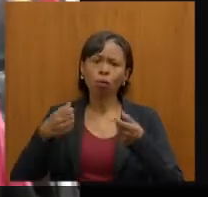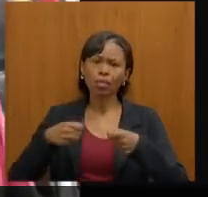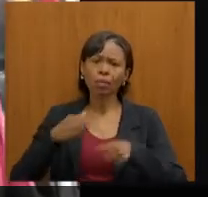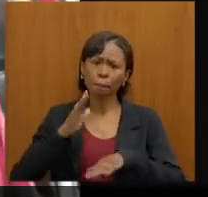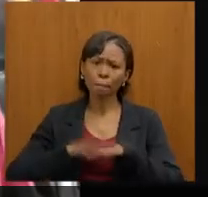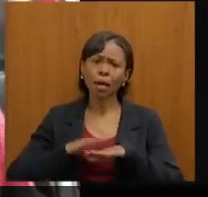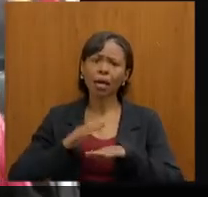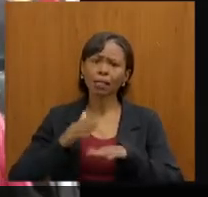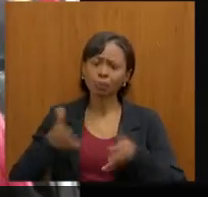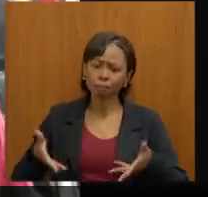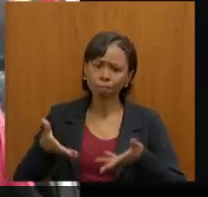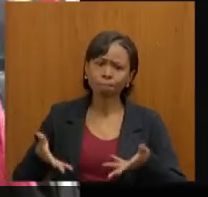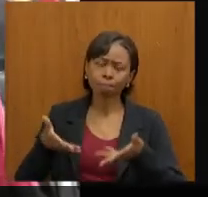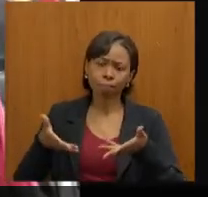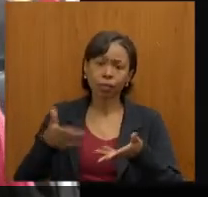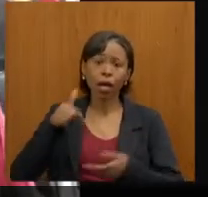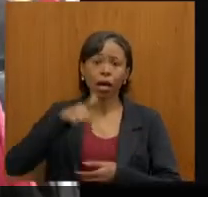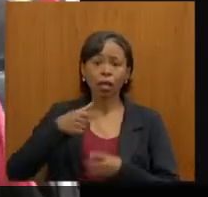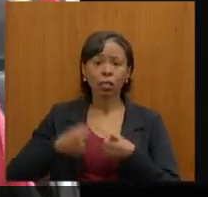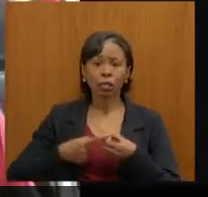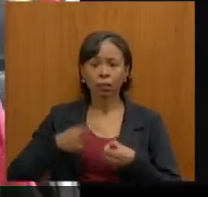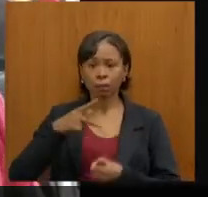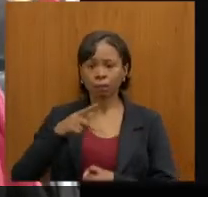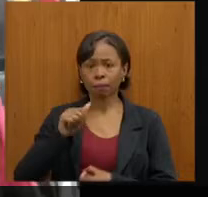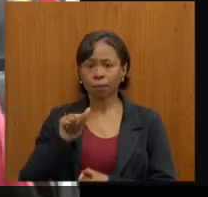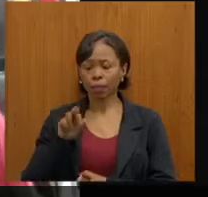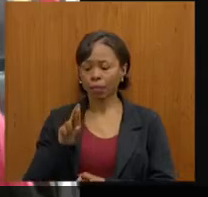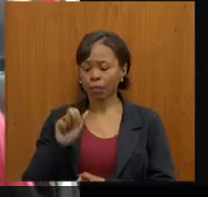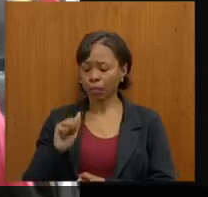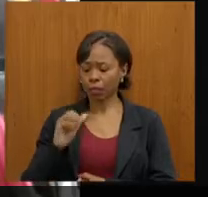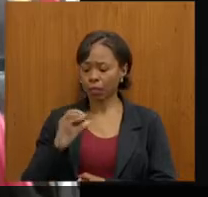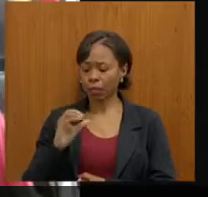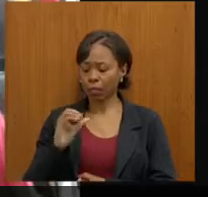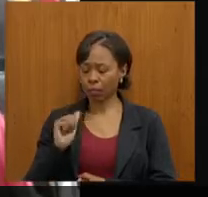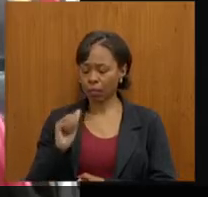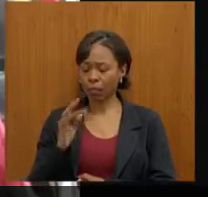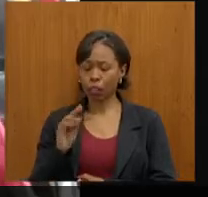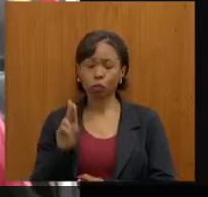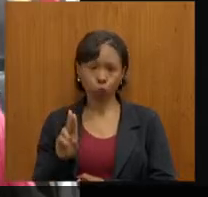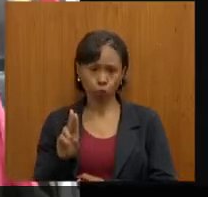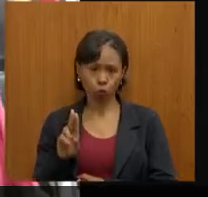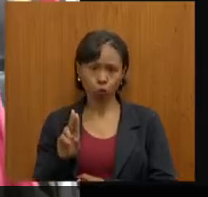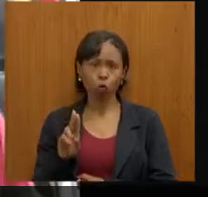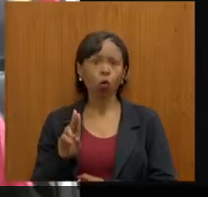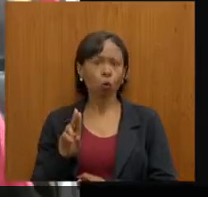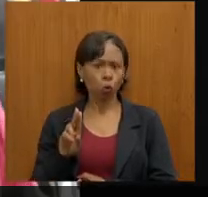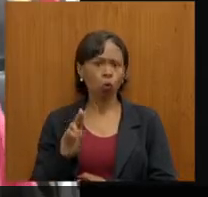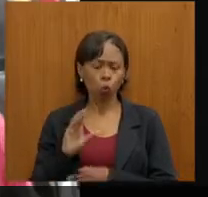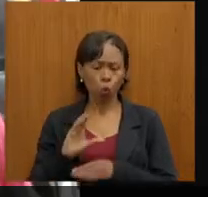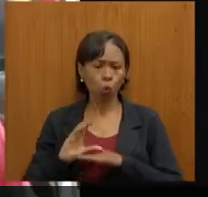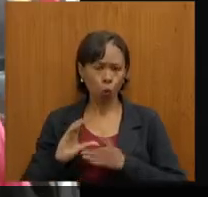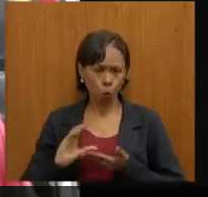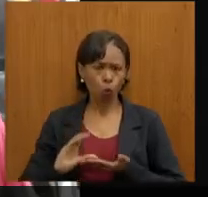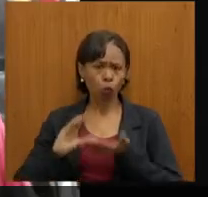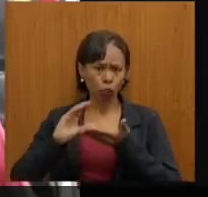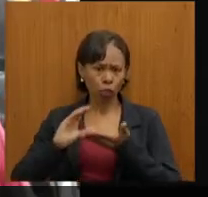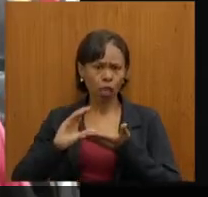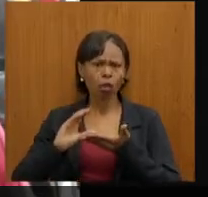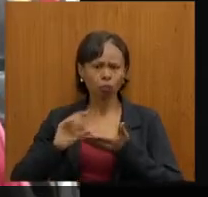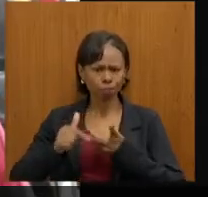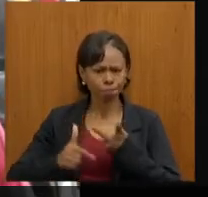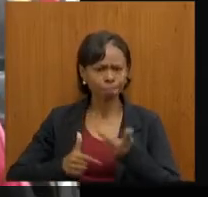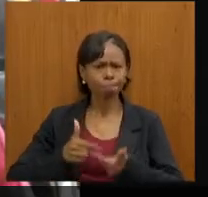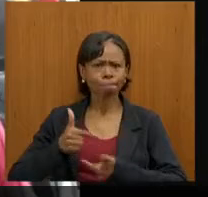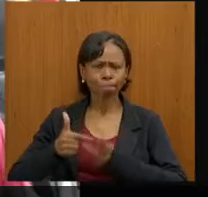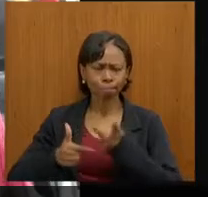Paula aqui em Paracatu ou a gente trabalha muito pode ser um conselho bastante atuante a gente precisa estruturar aquele